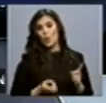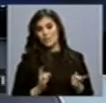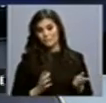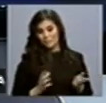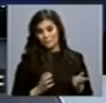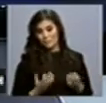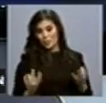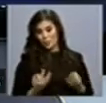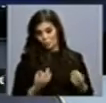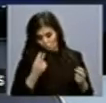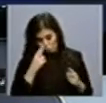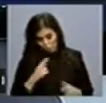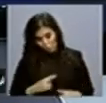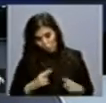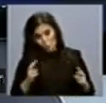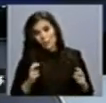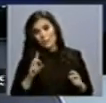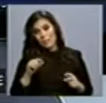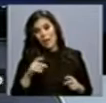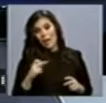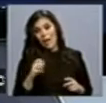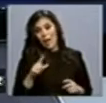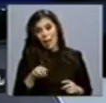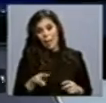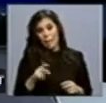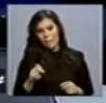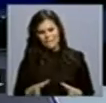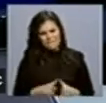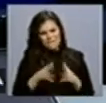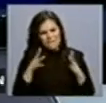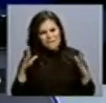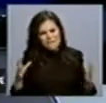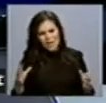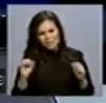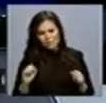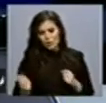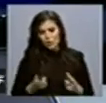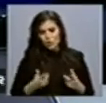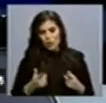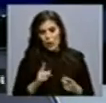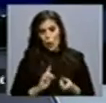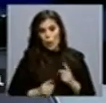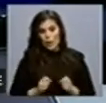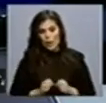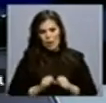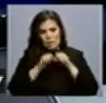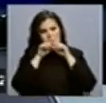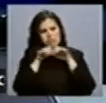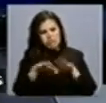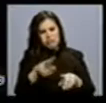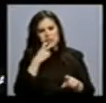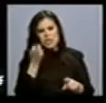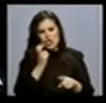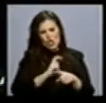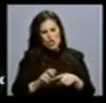foi detectado, também pelo ALMA, um gigantesco flare nesta estrela, ou seja, uma explosão energética